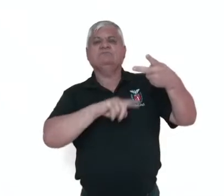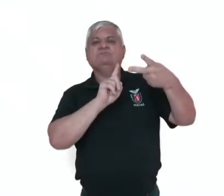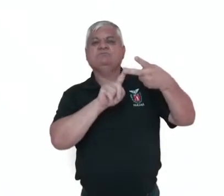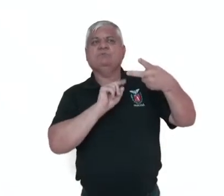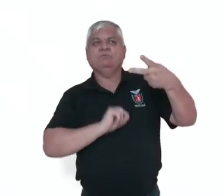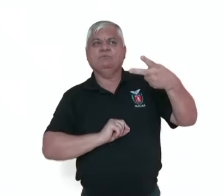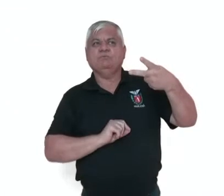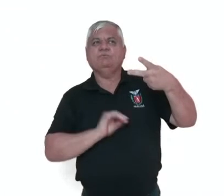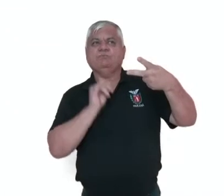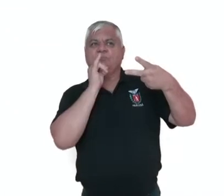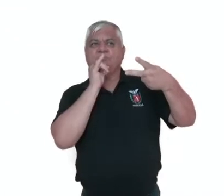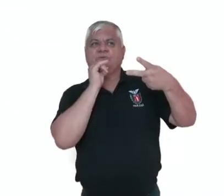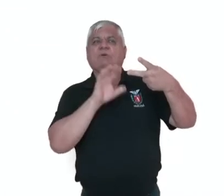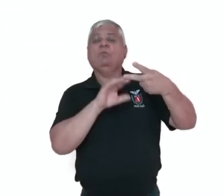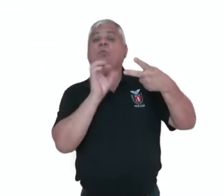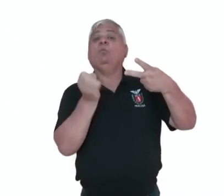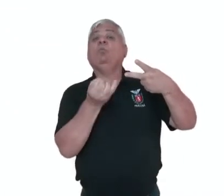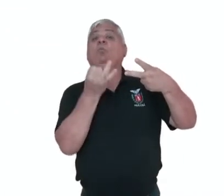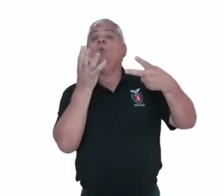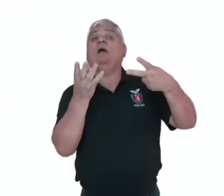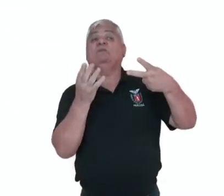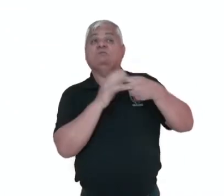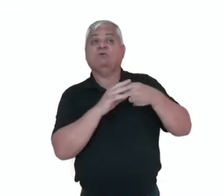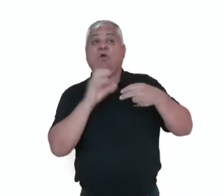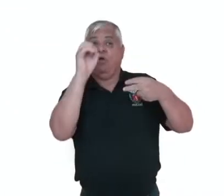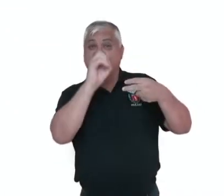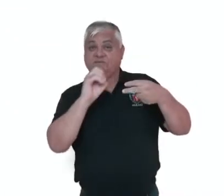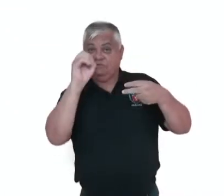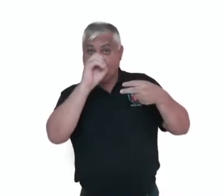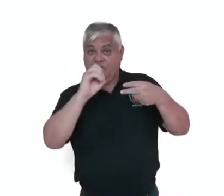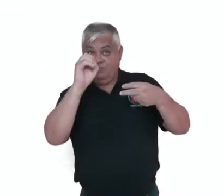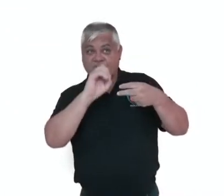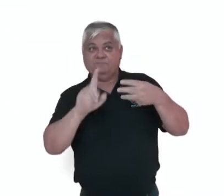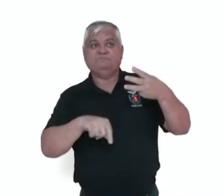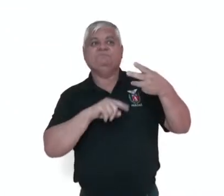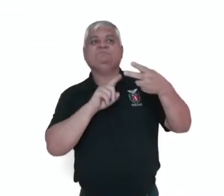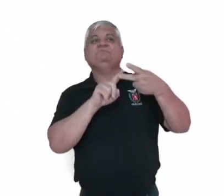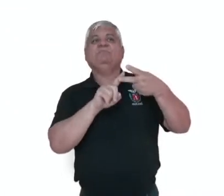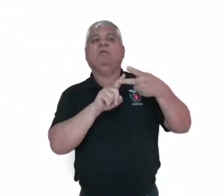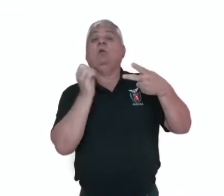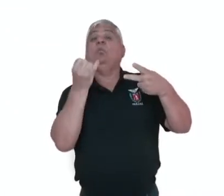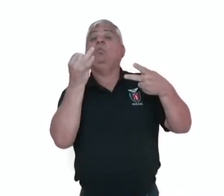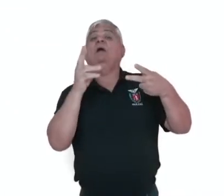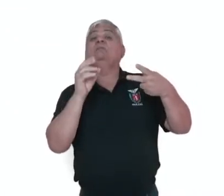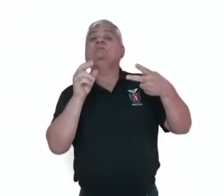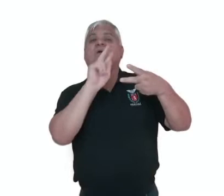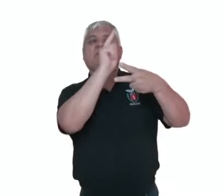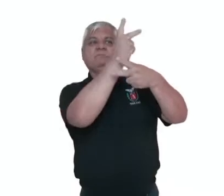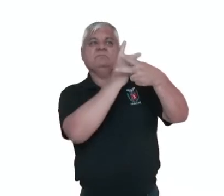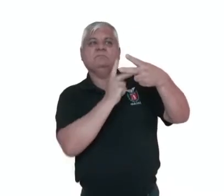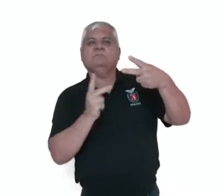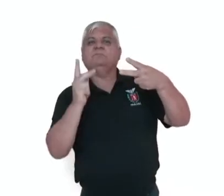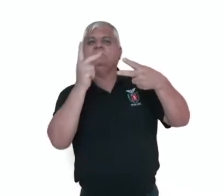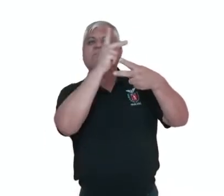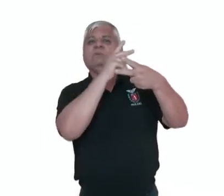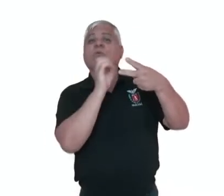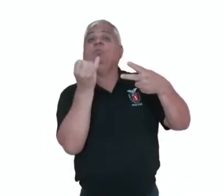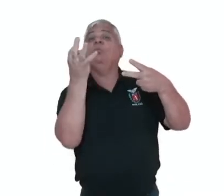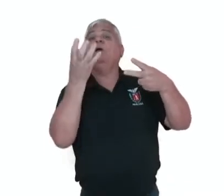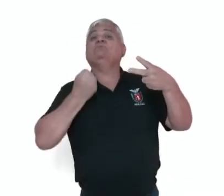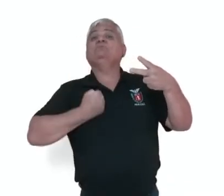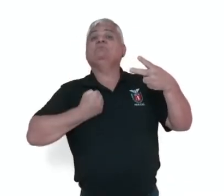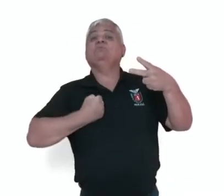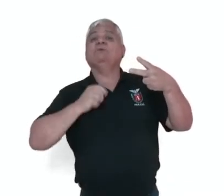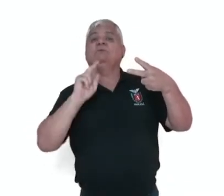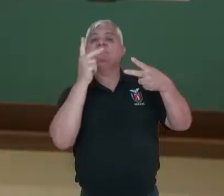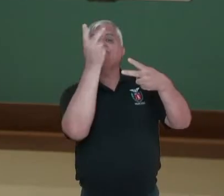né? Quanto à presença de oxigênio na molécula, quanto ao número de hidrogênios que são ionizáveis, né? Do